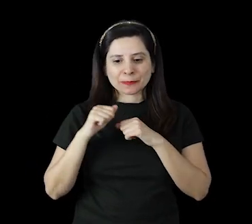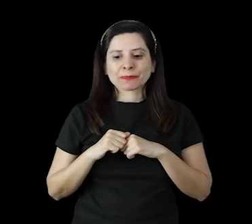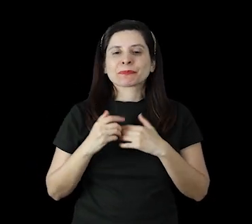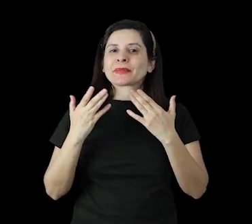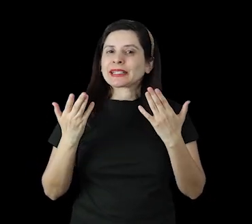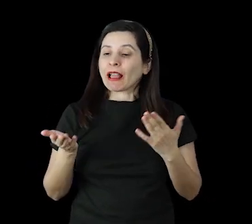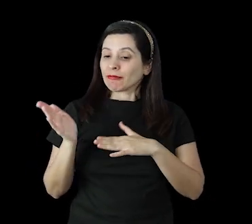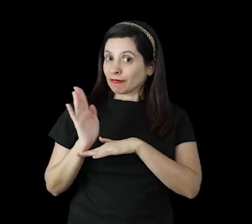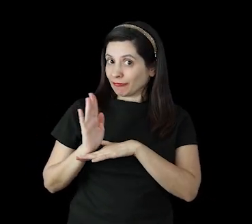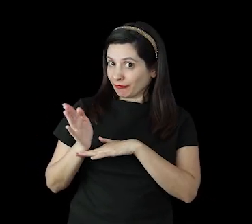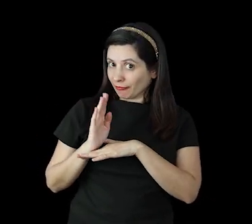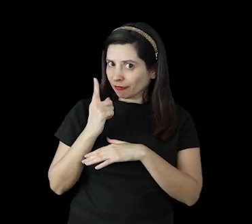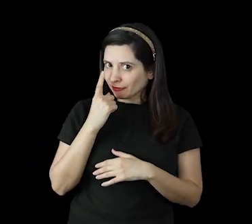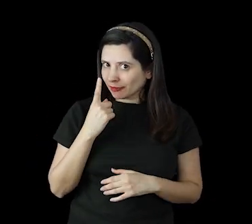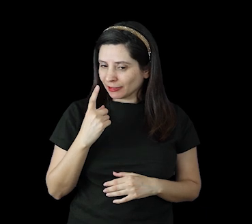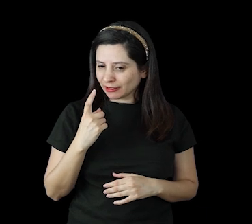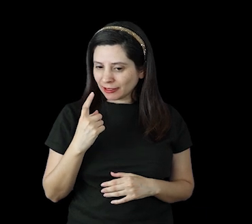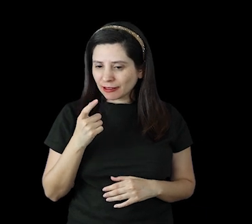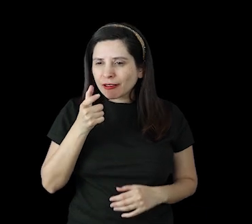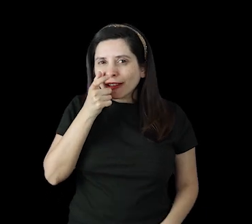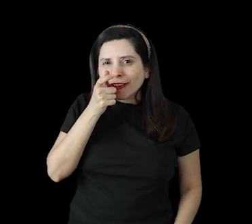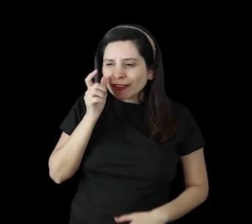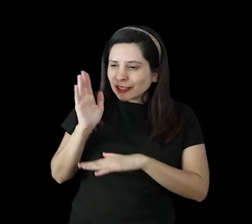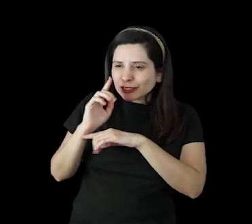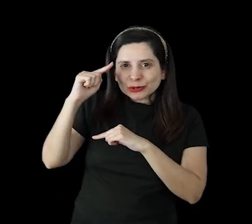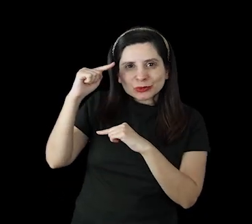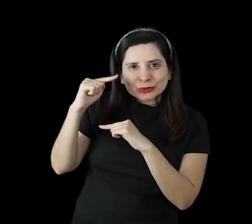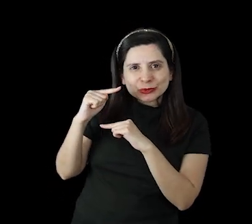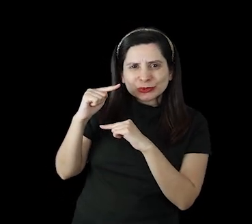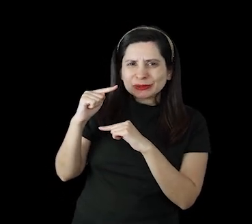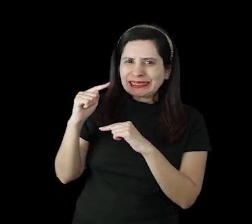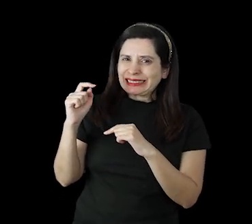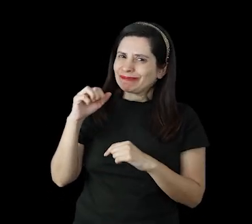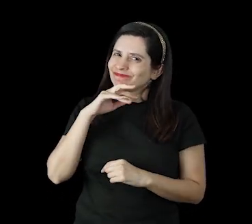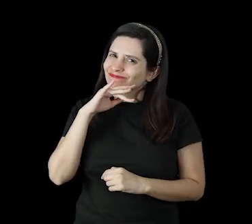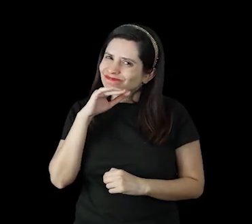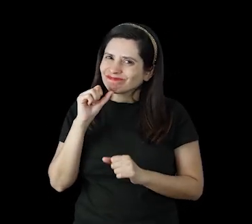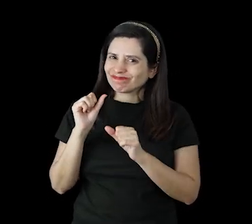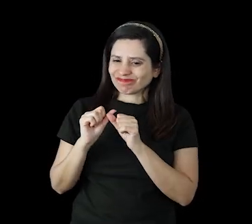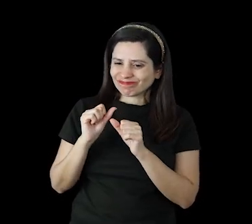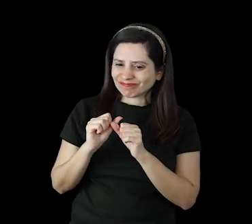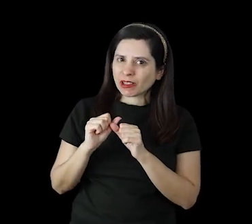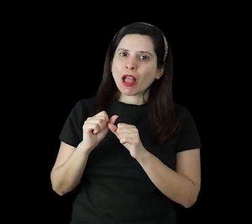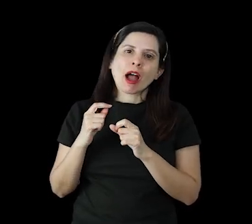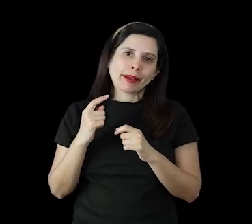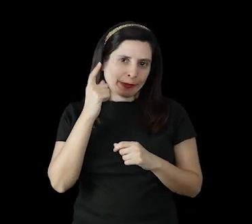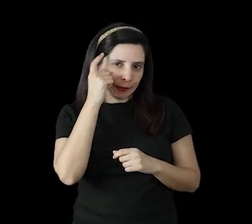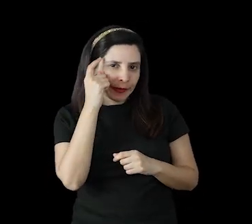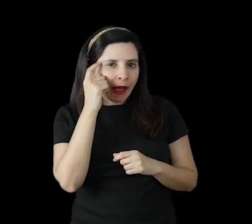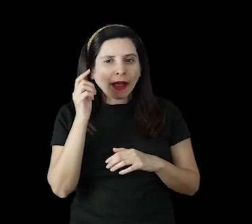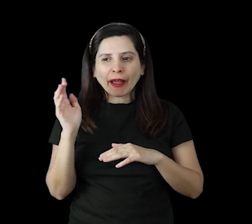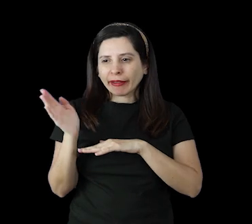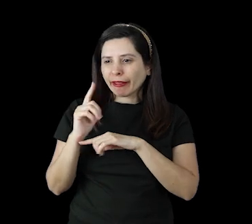E nesse filme e é muito interessante, porque às vezes eu vejo o curta também muito mal elaborado, assim, porque eu acho que é curto, você não precisa